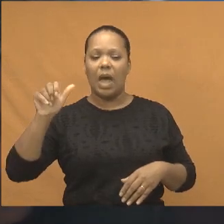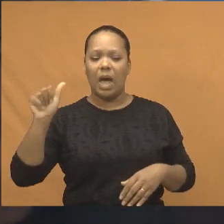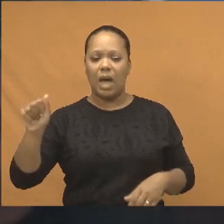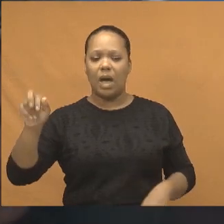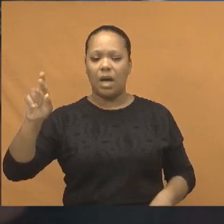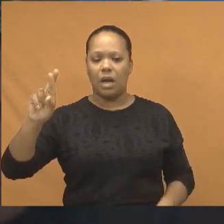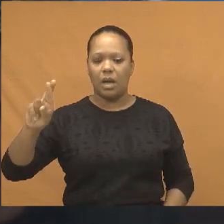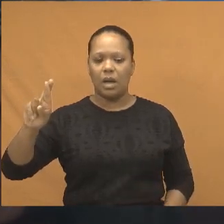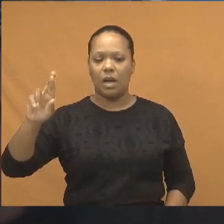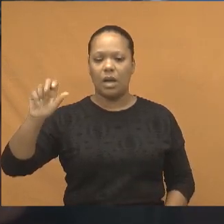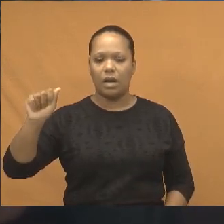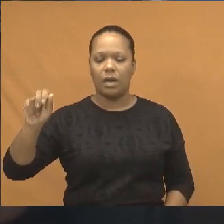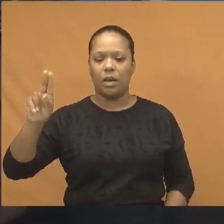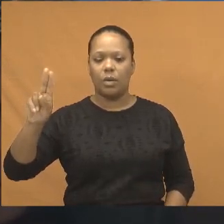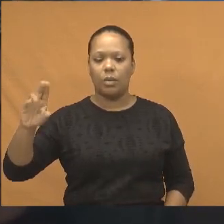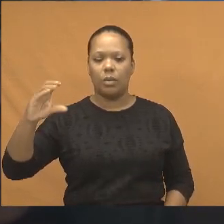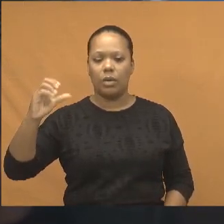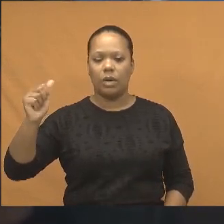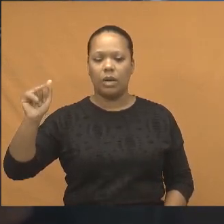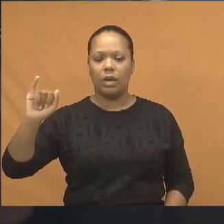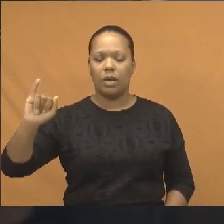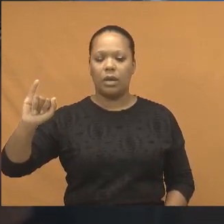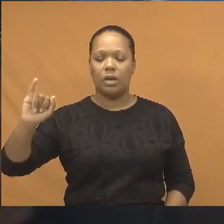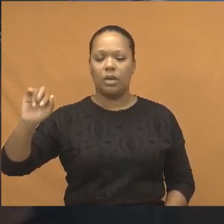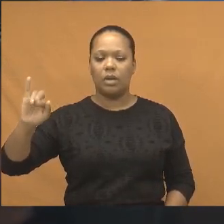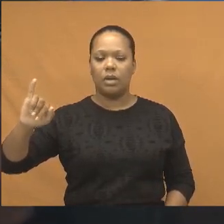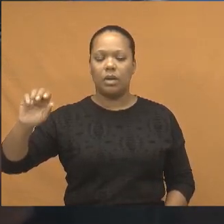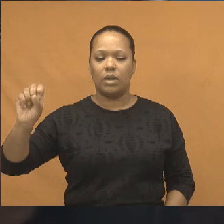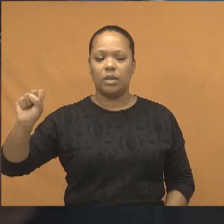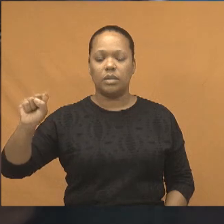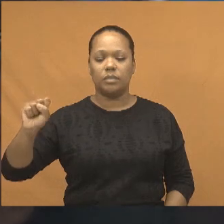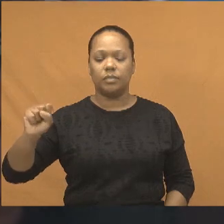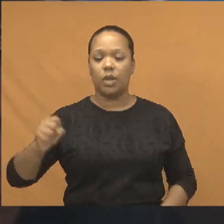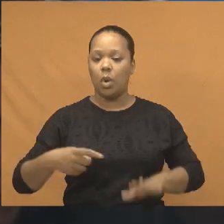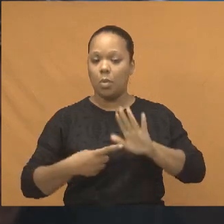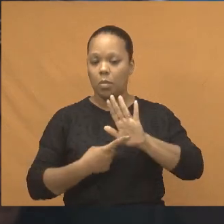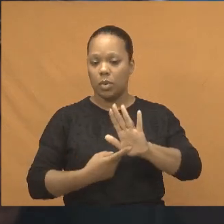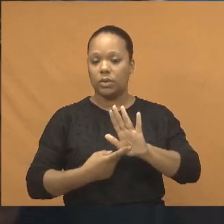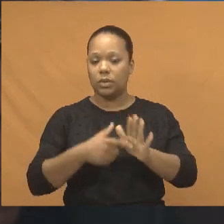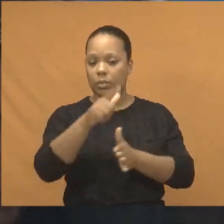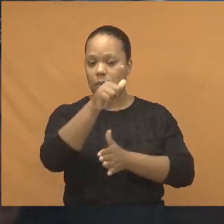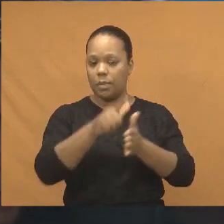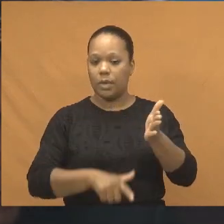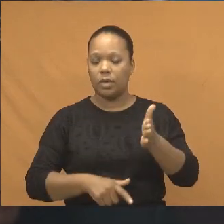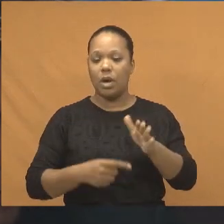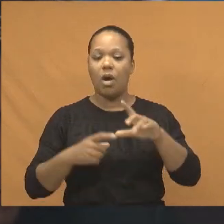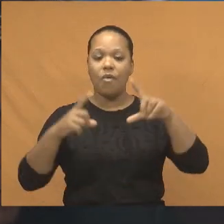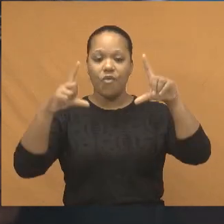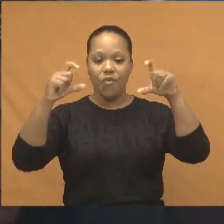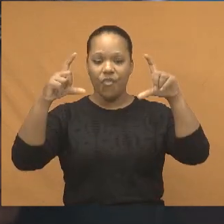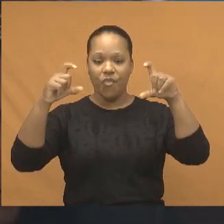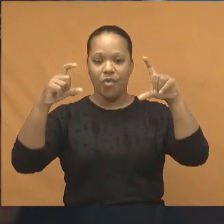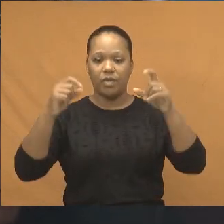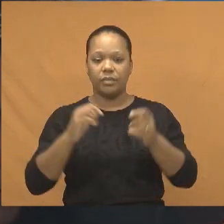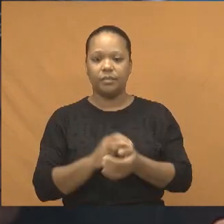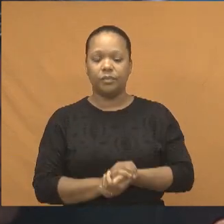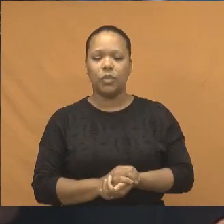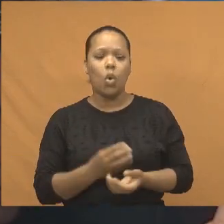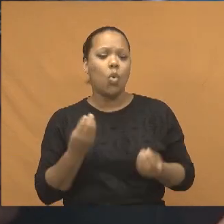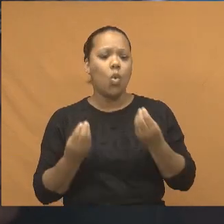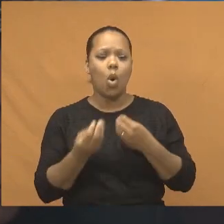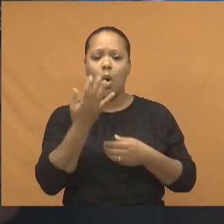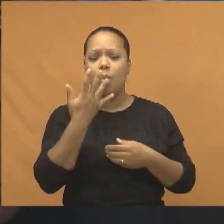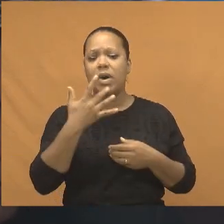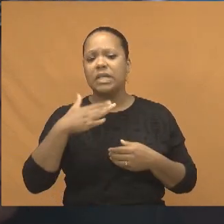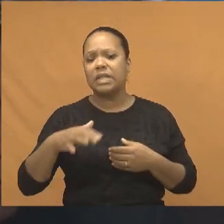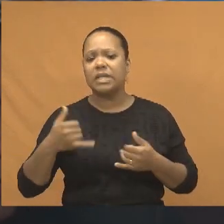lá. Quero mostrar aqui o documento. E quero mostrar essa foto aqui, ó. Como é que as